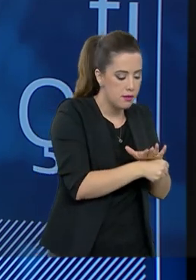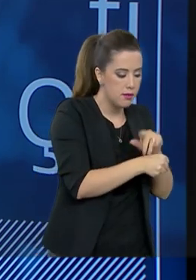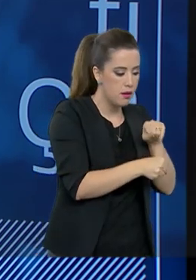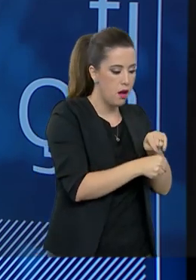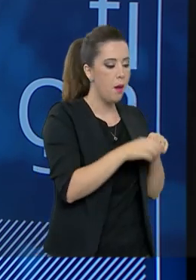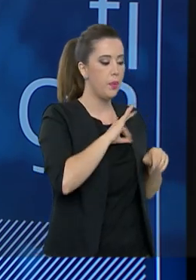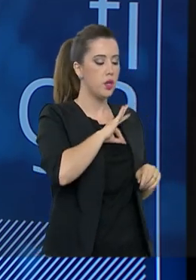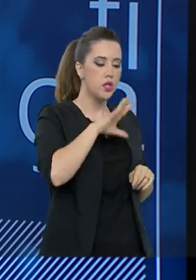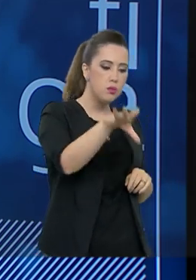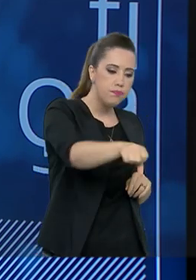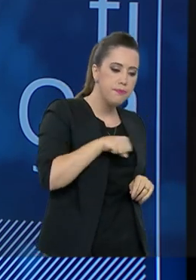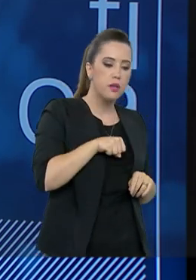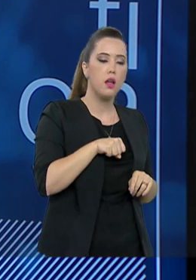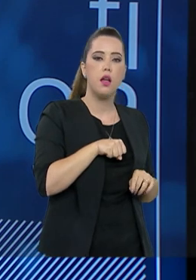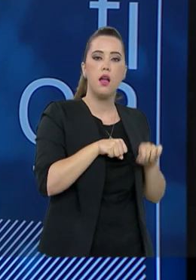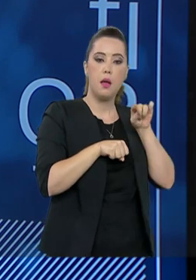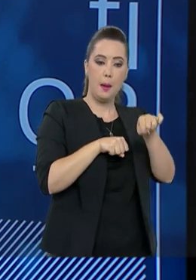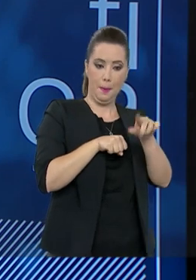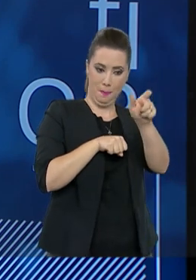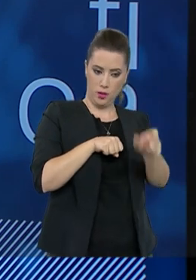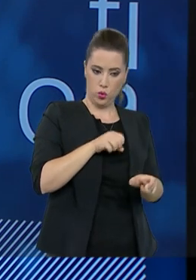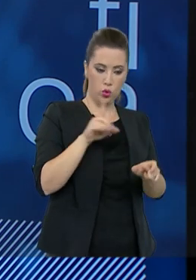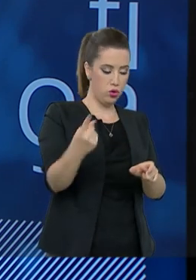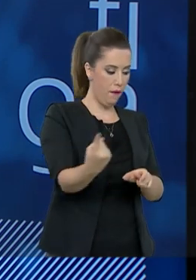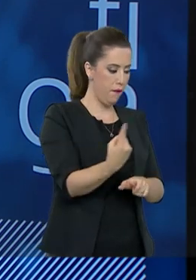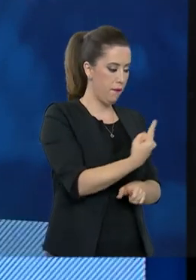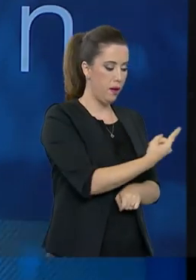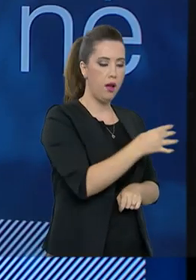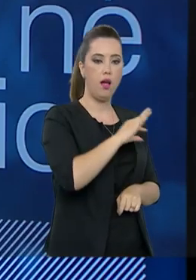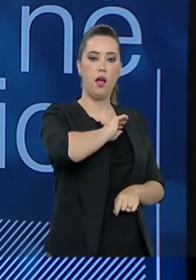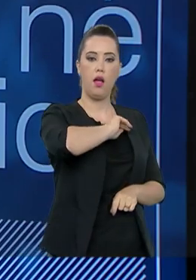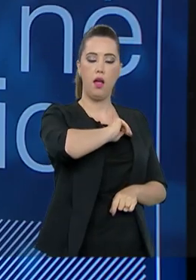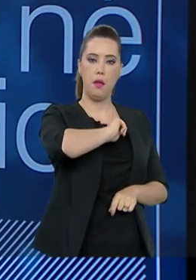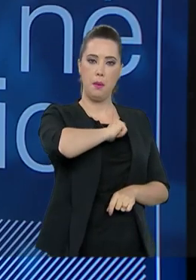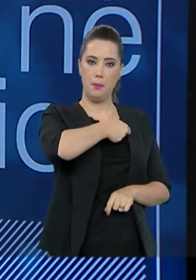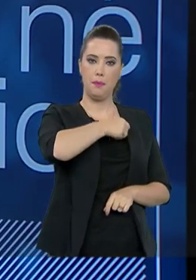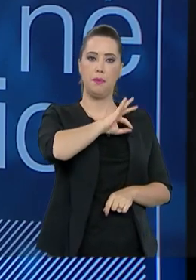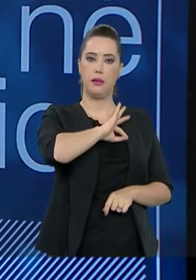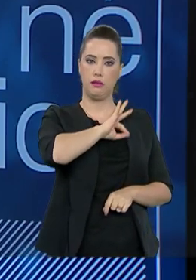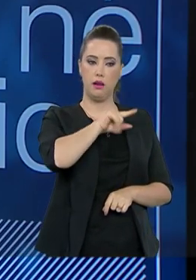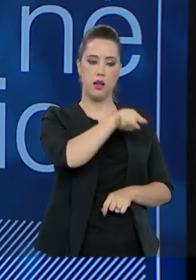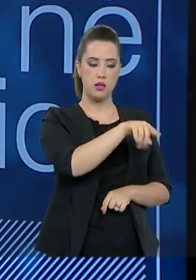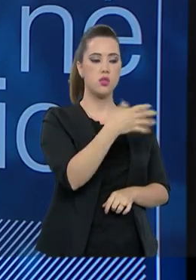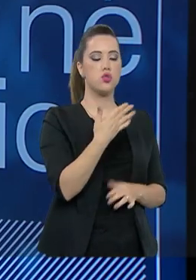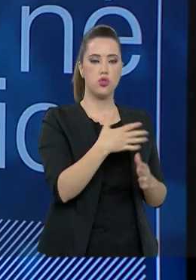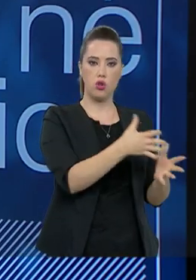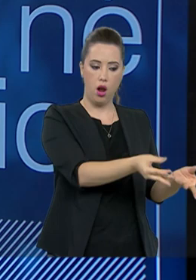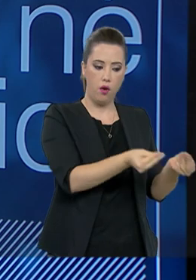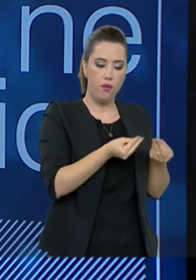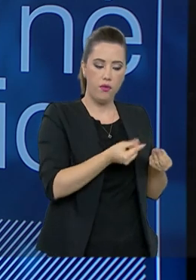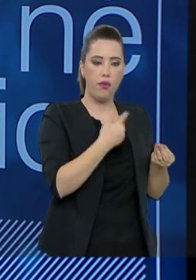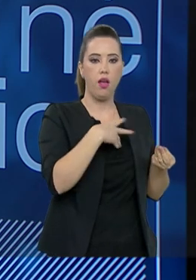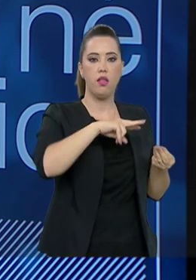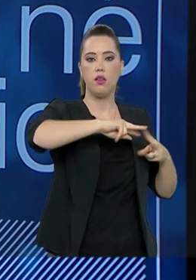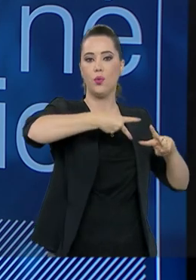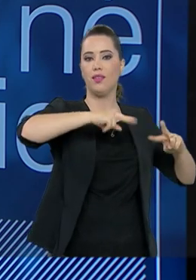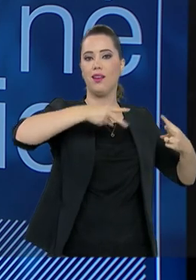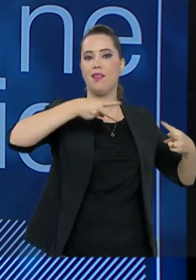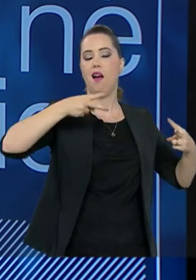de rotina, ela vai para a delegacia, é coletado o DNA dela e ela é cadastrada nesse banco de dados. Isso